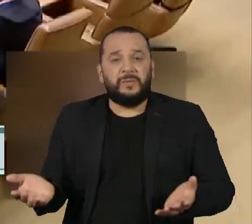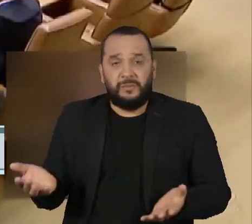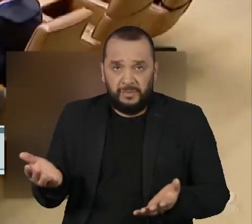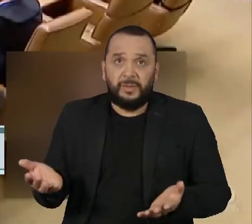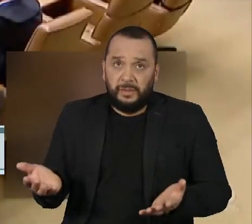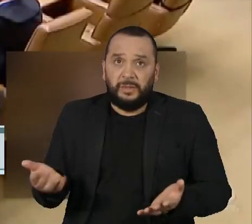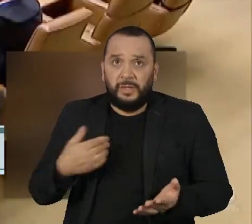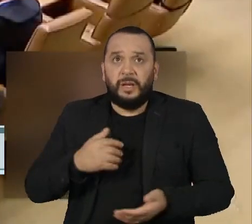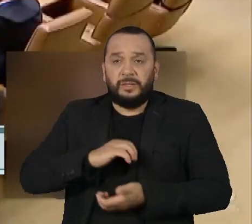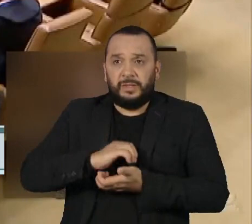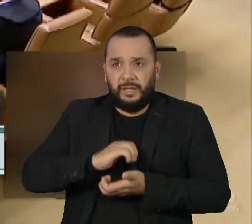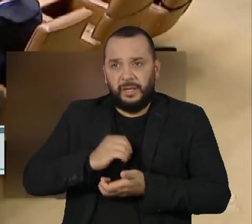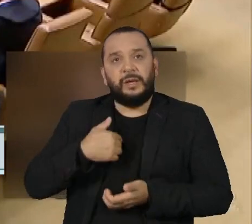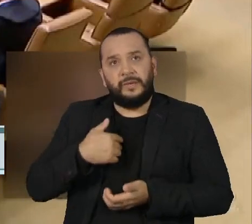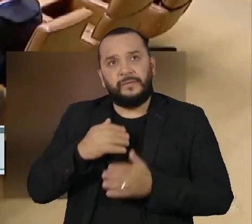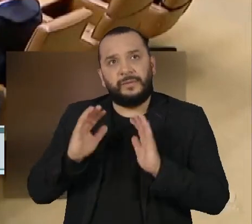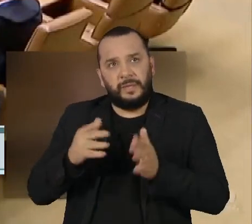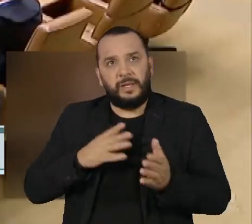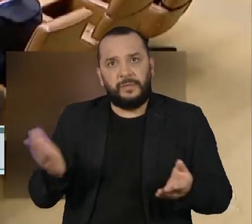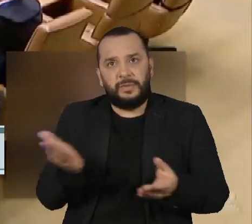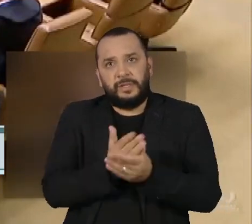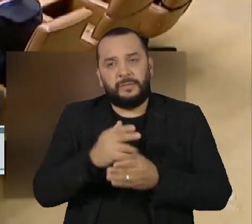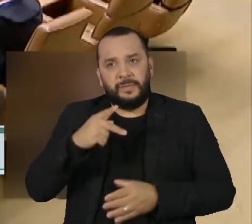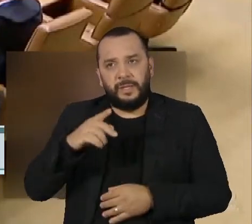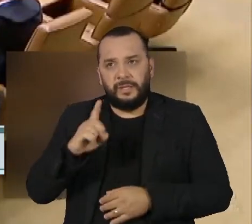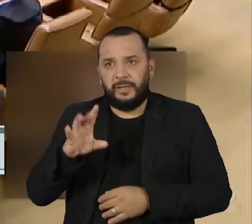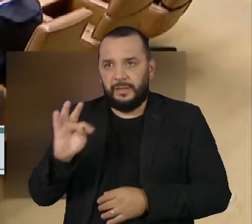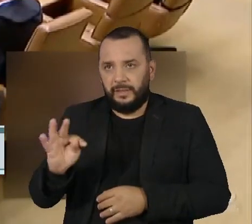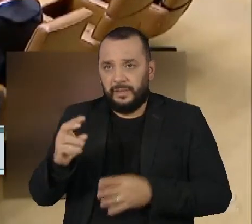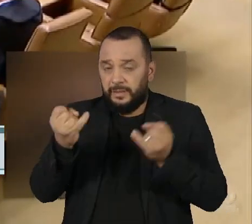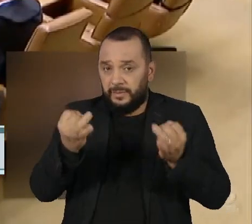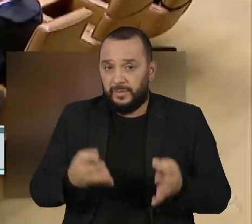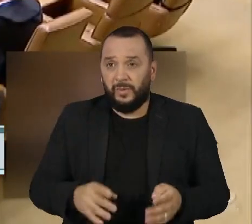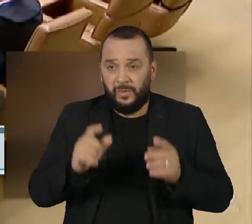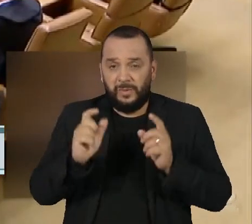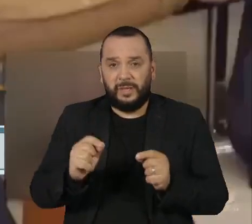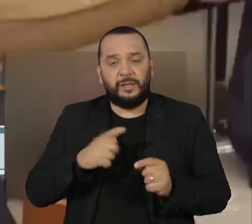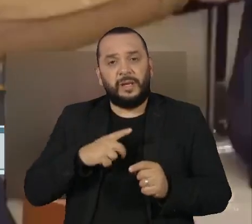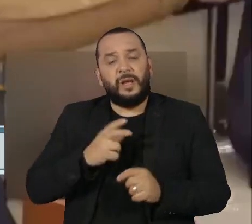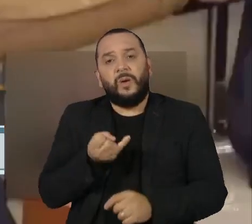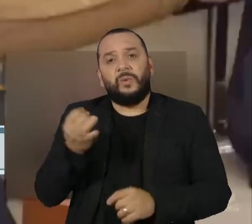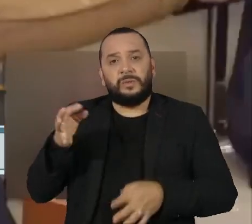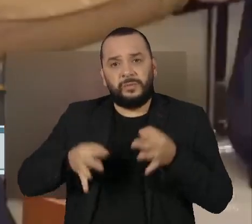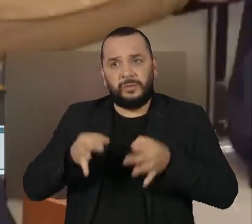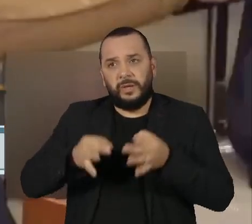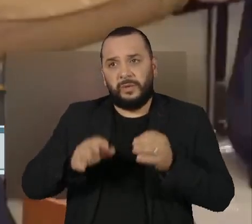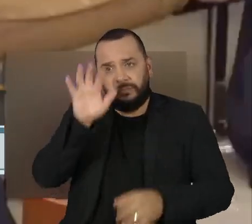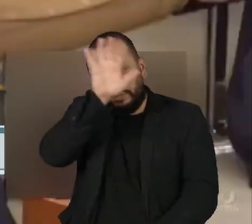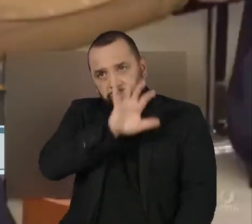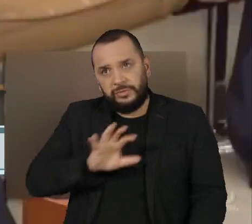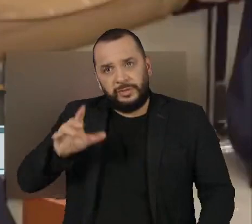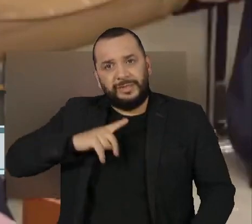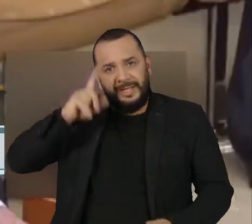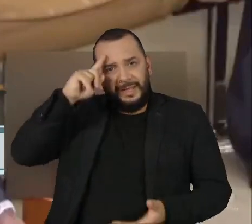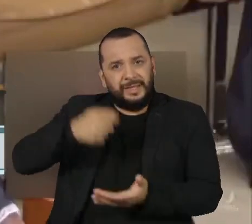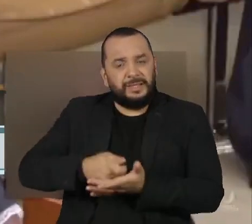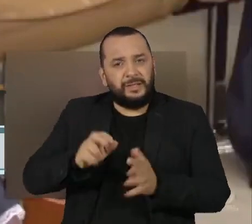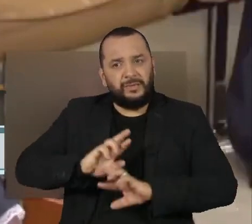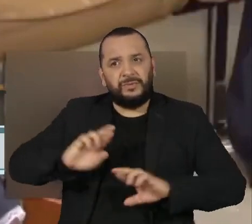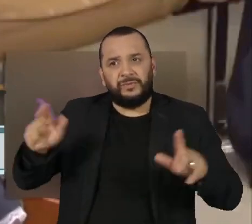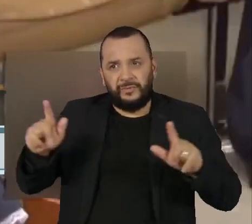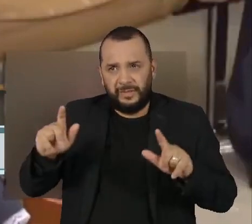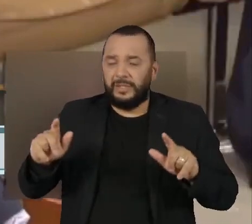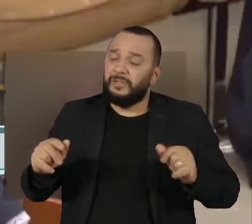julgação movida pelo PDT o partido argumentou que tribunais de justiça tem tido decisões diferentes